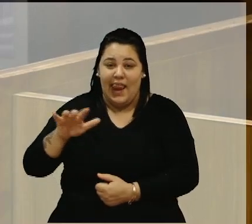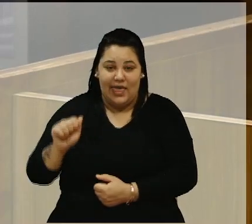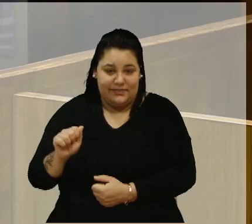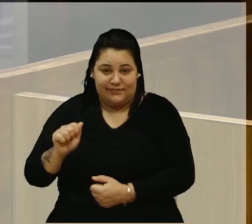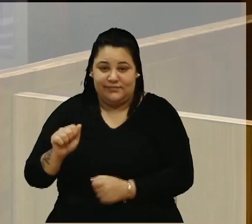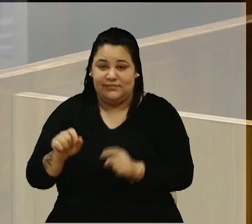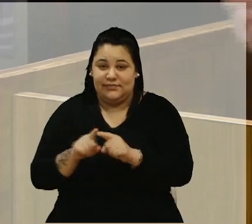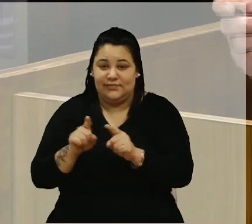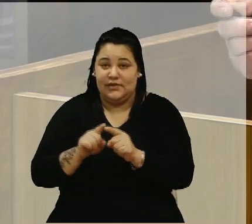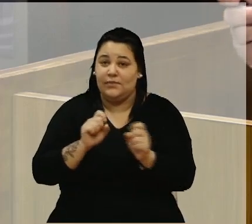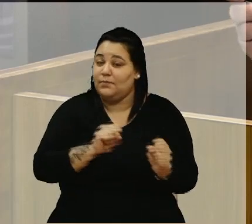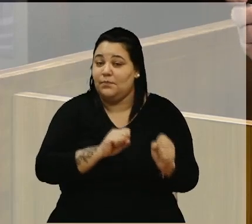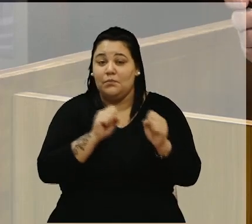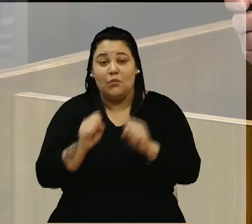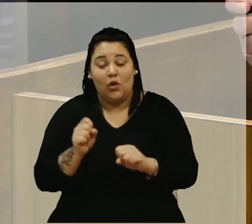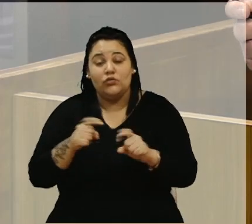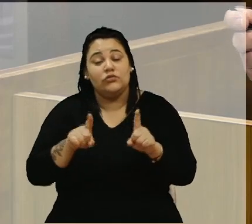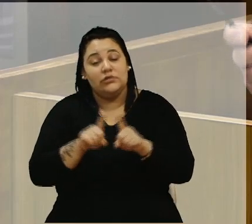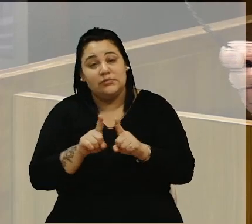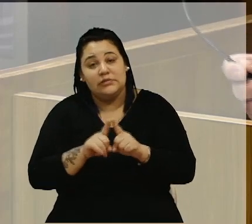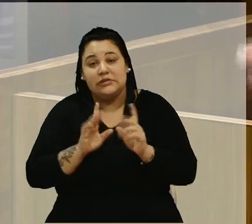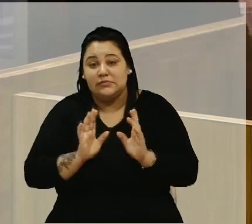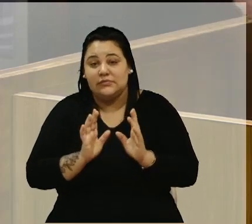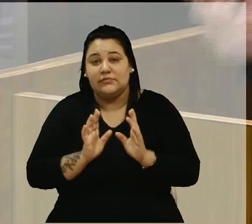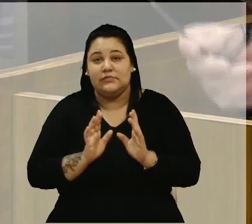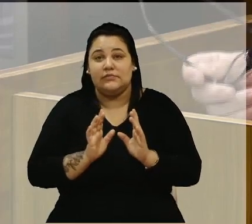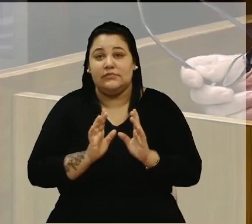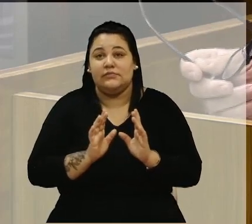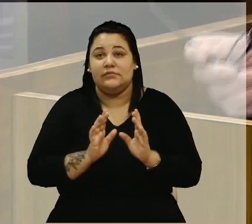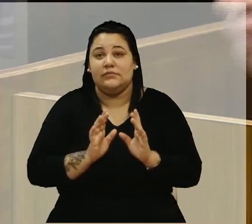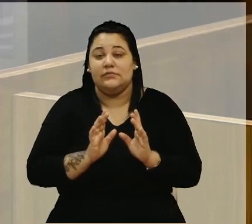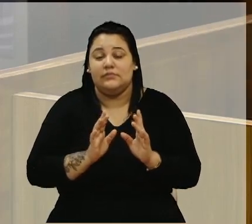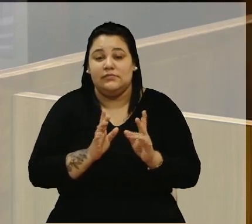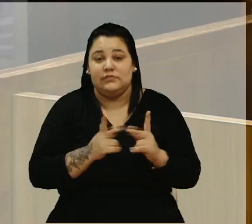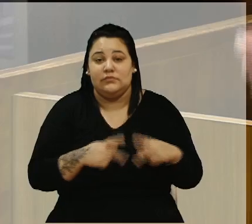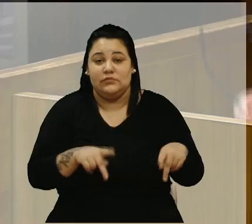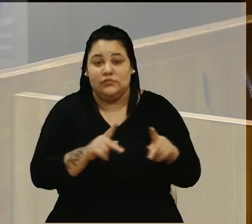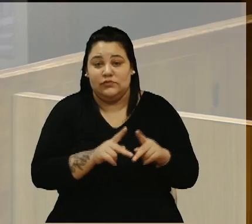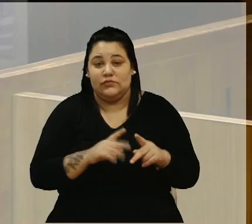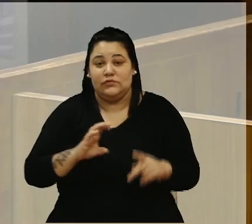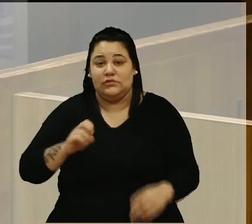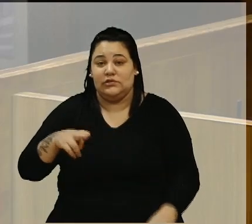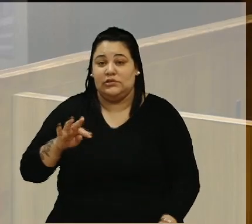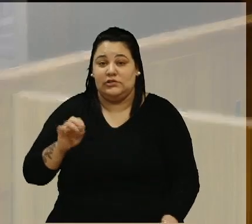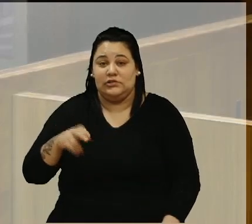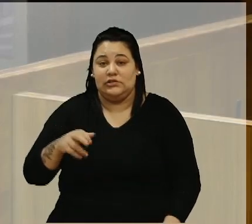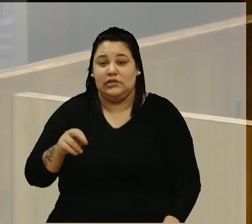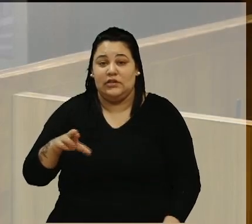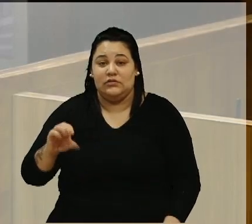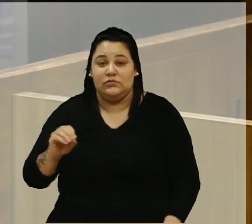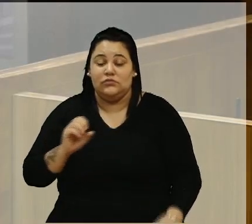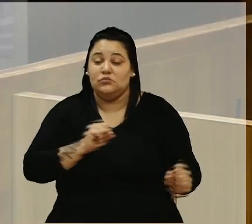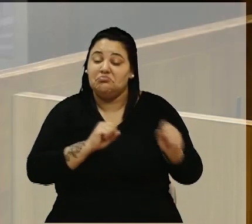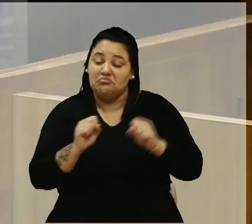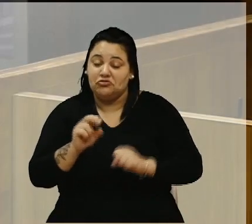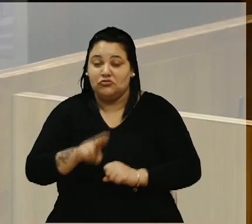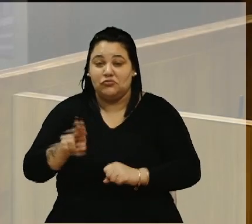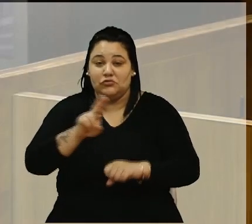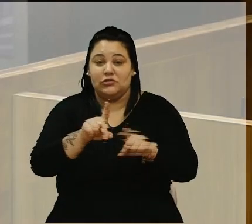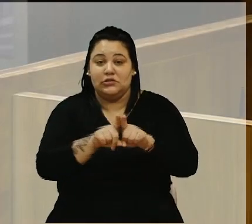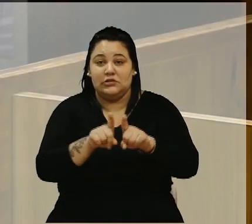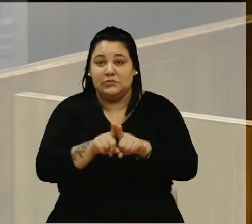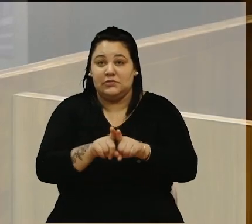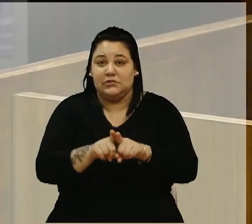que poderá também o povo do Centenário utilizar a UBS do Oasis, mais